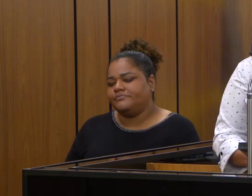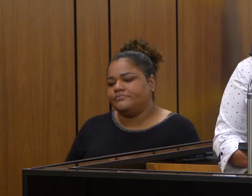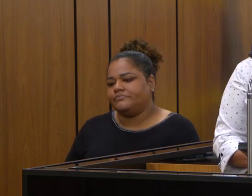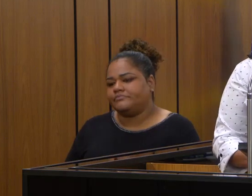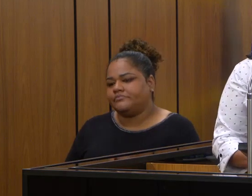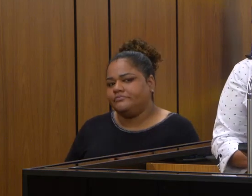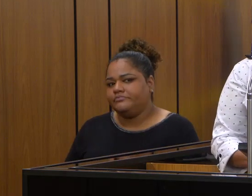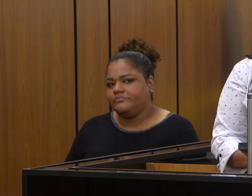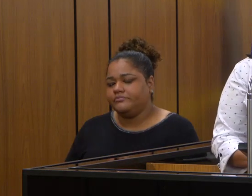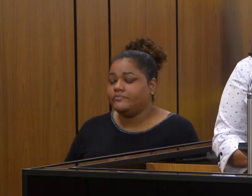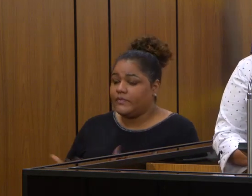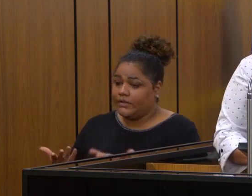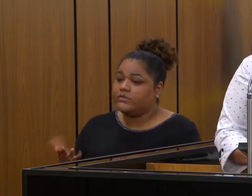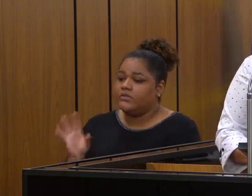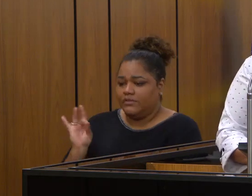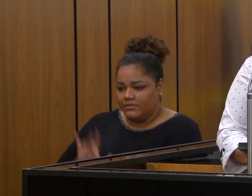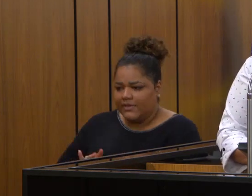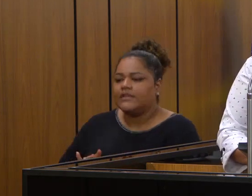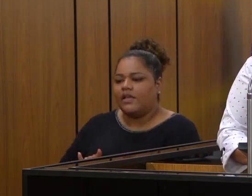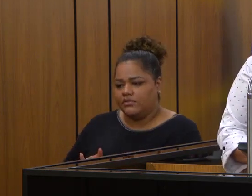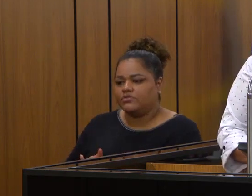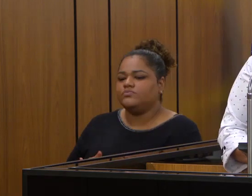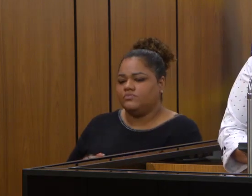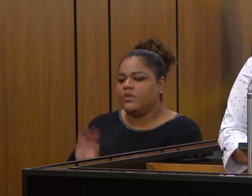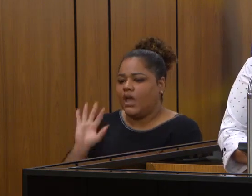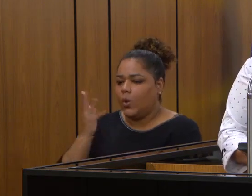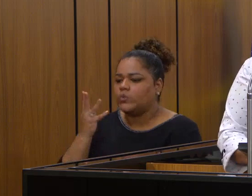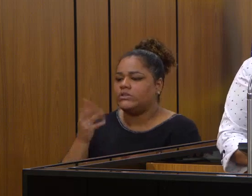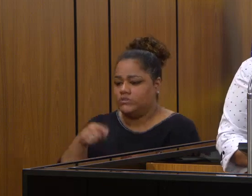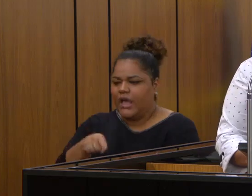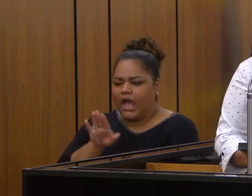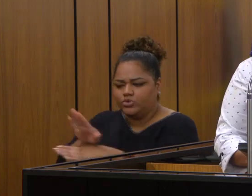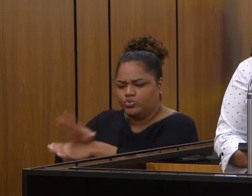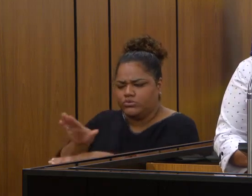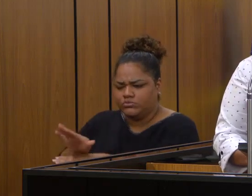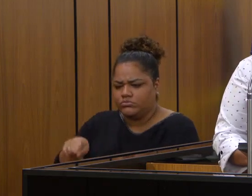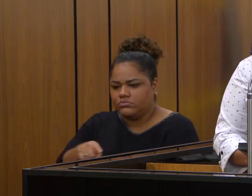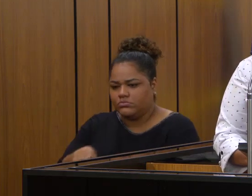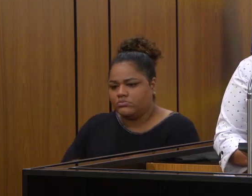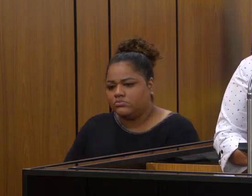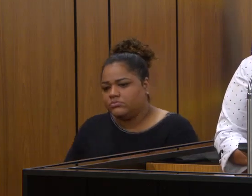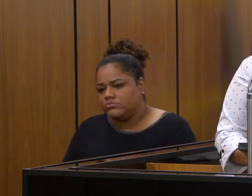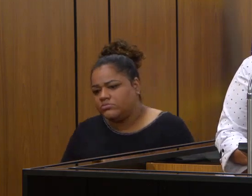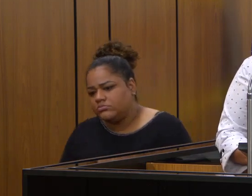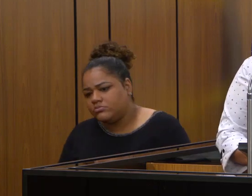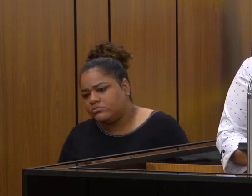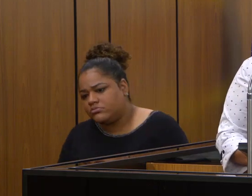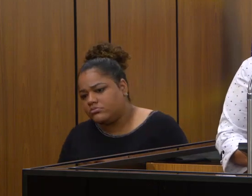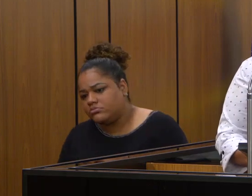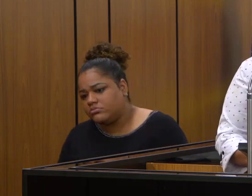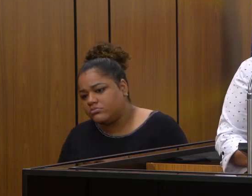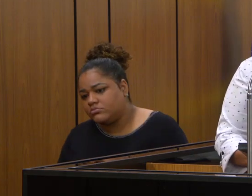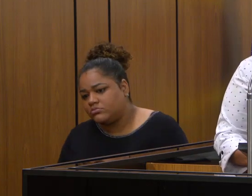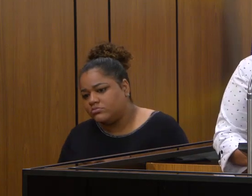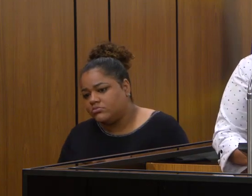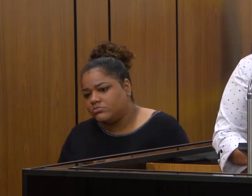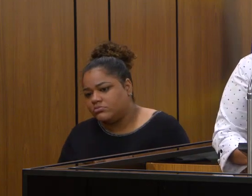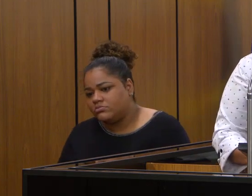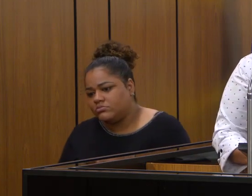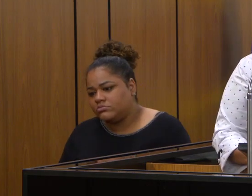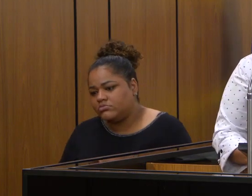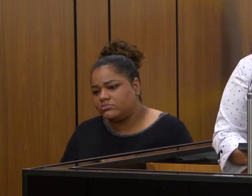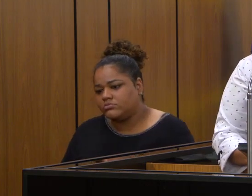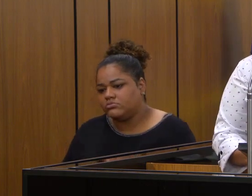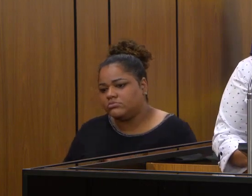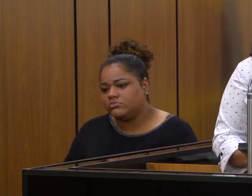realmente foi o que ocorreu no dia 8 de Março Acordamos dia 8 de Março né